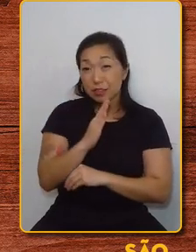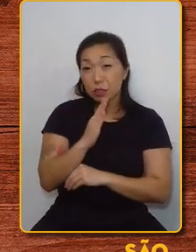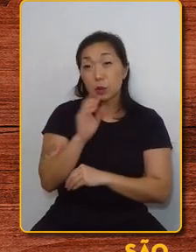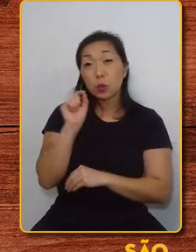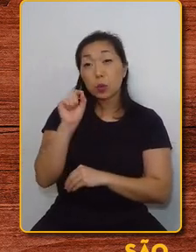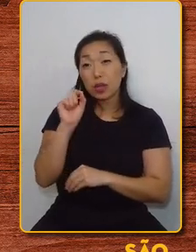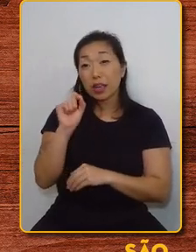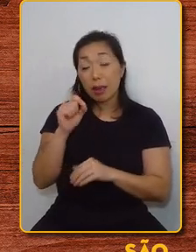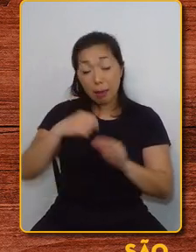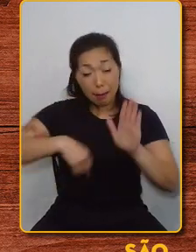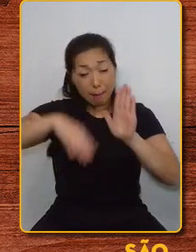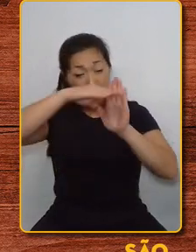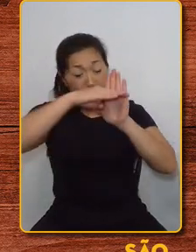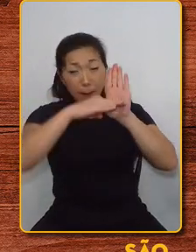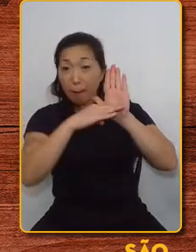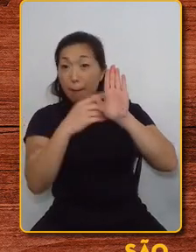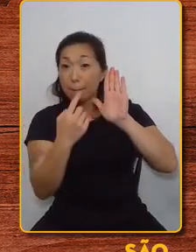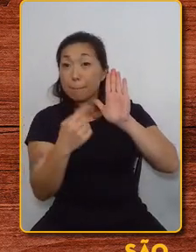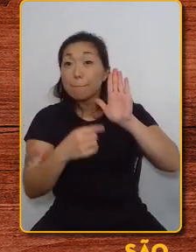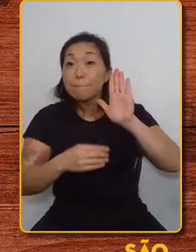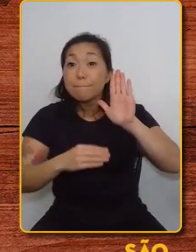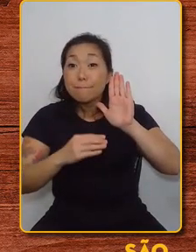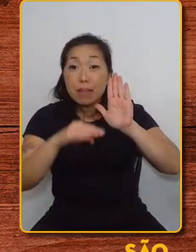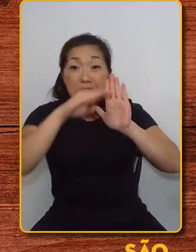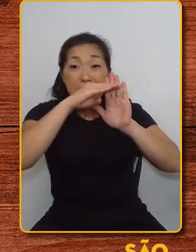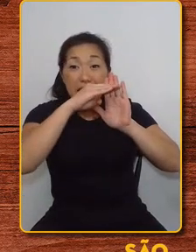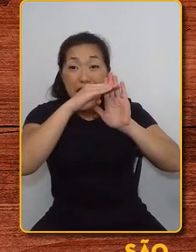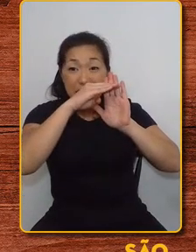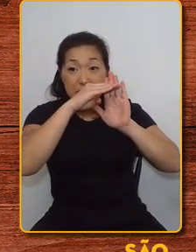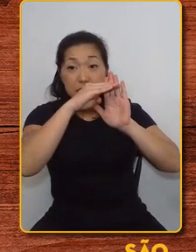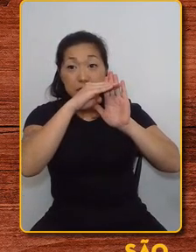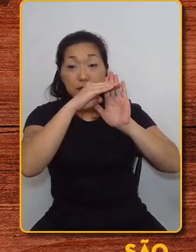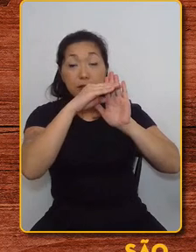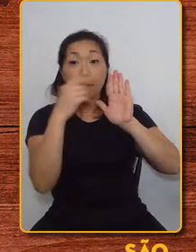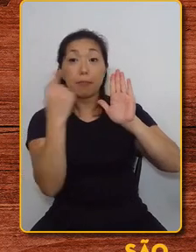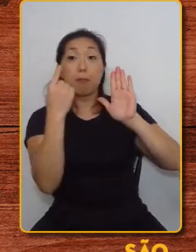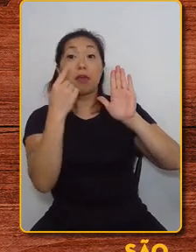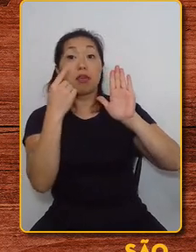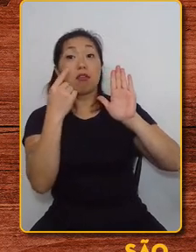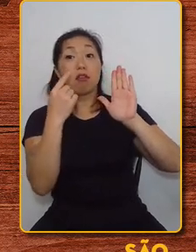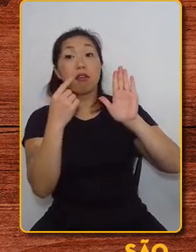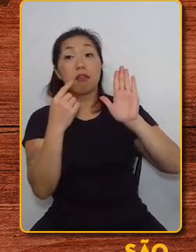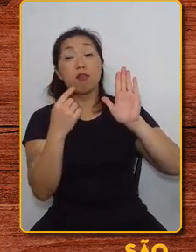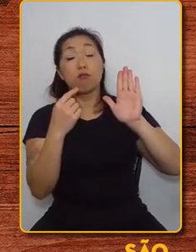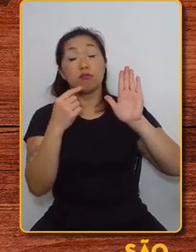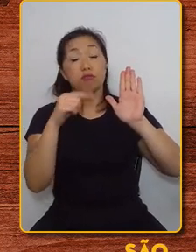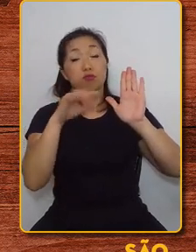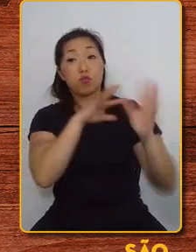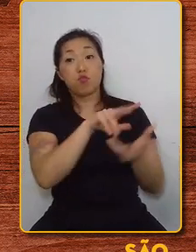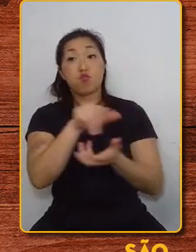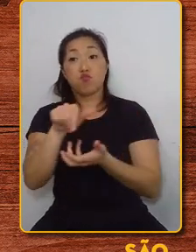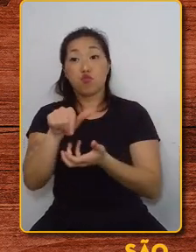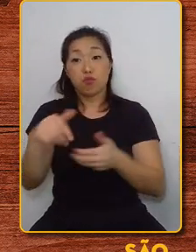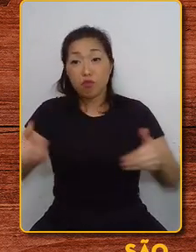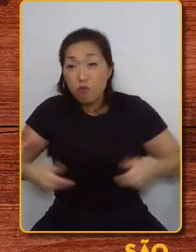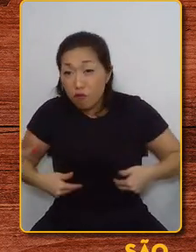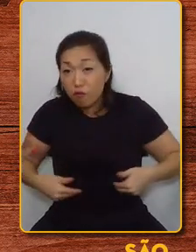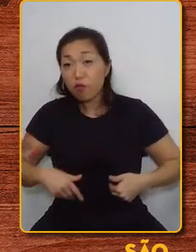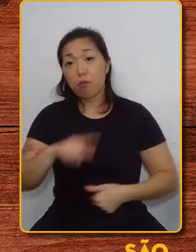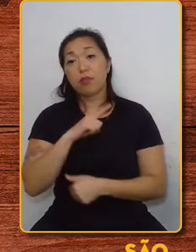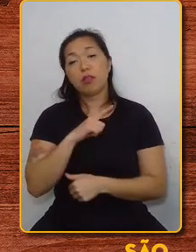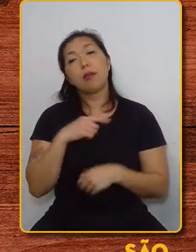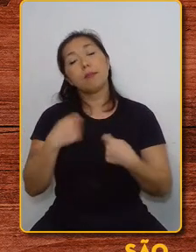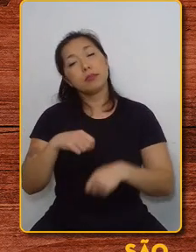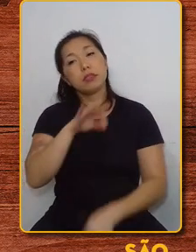ter um programa de emergência. O que é um programa de emergência? É aumentar o salário mínimo, é fazer transferência de renda,